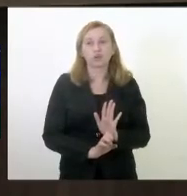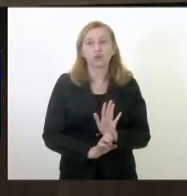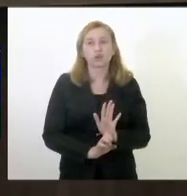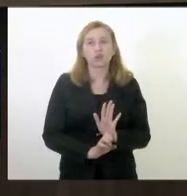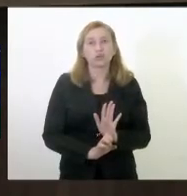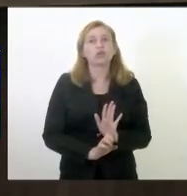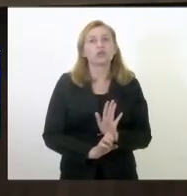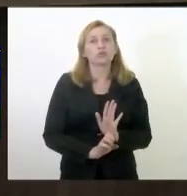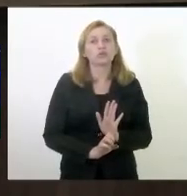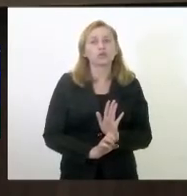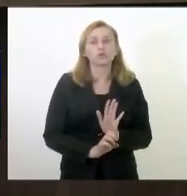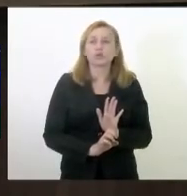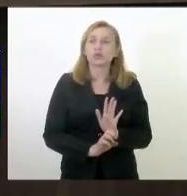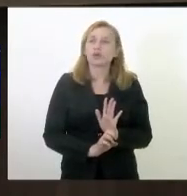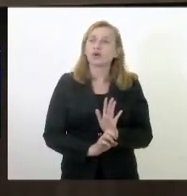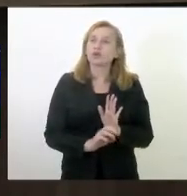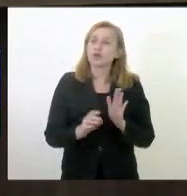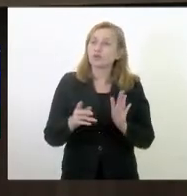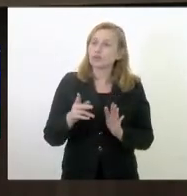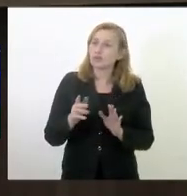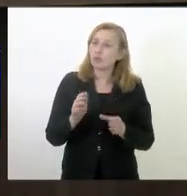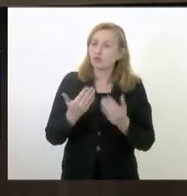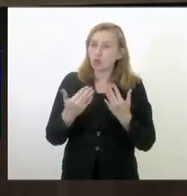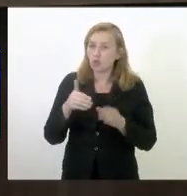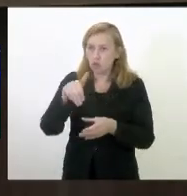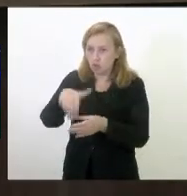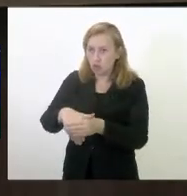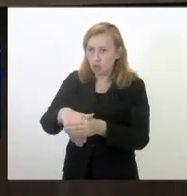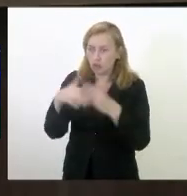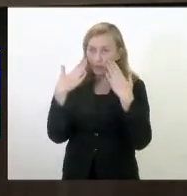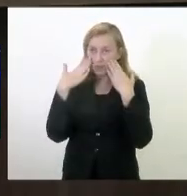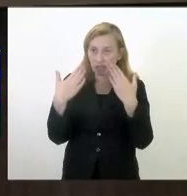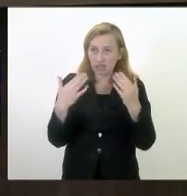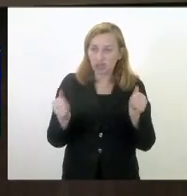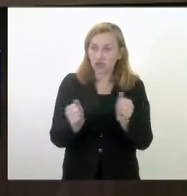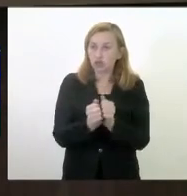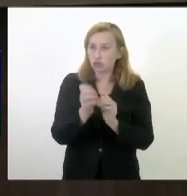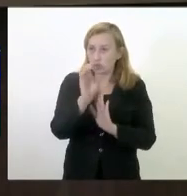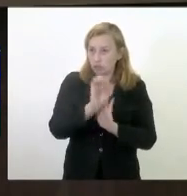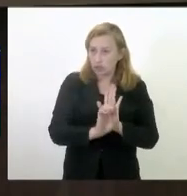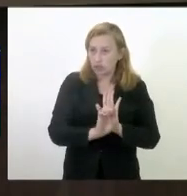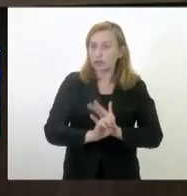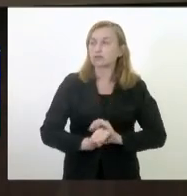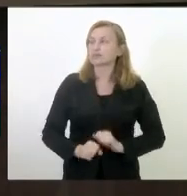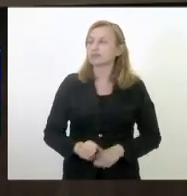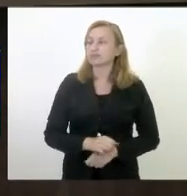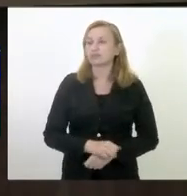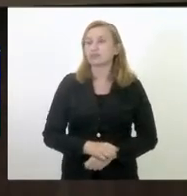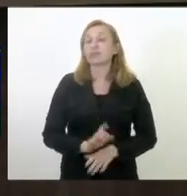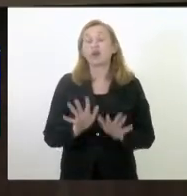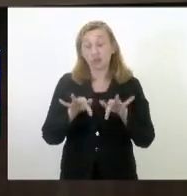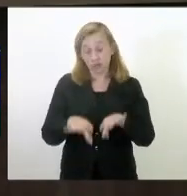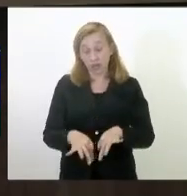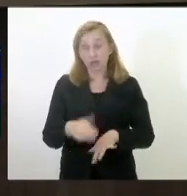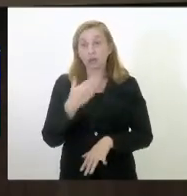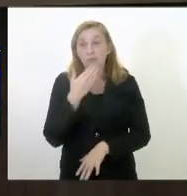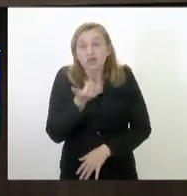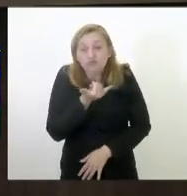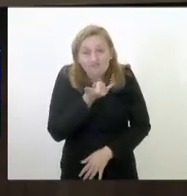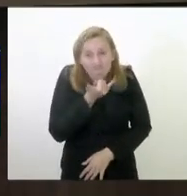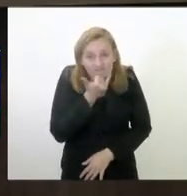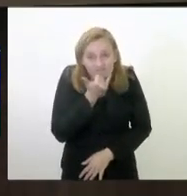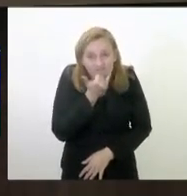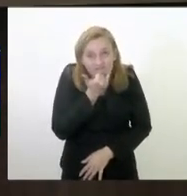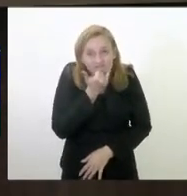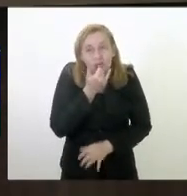o parecer apresentado, o voto, é pela constitucionalidade com emendas. Assim finalizo e peço perdão